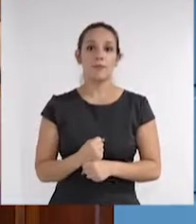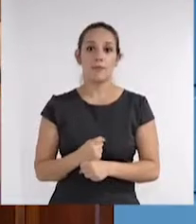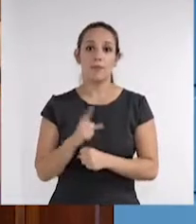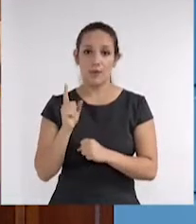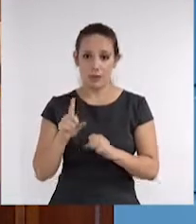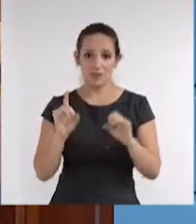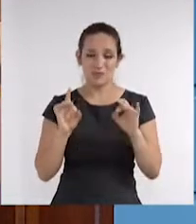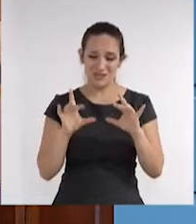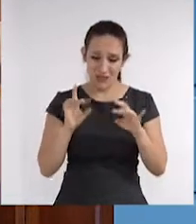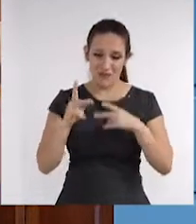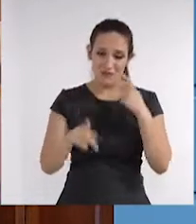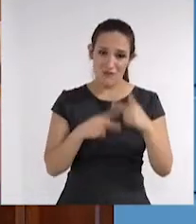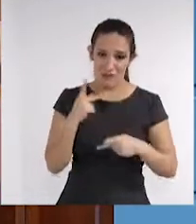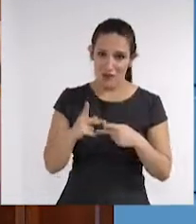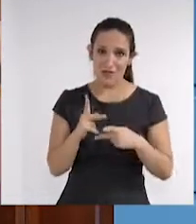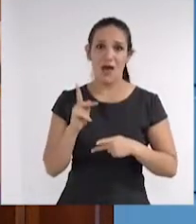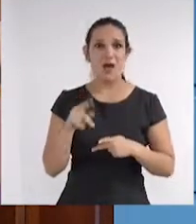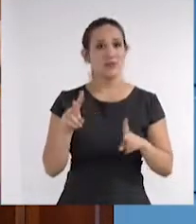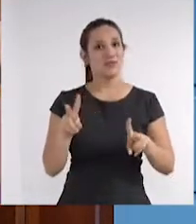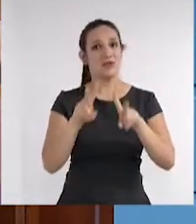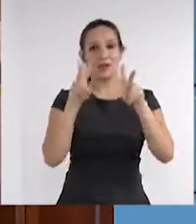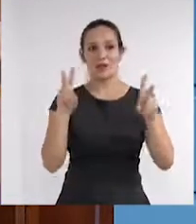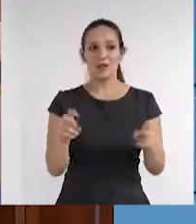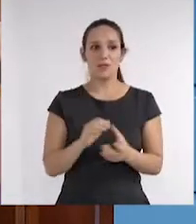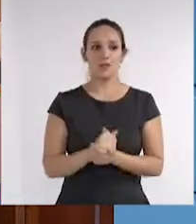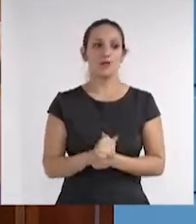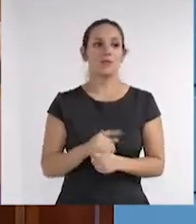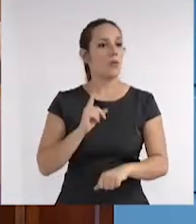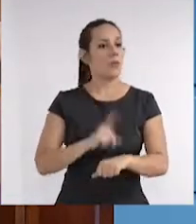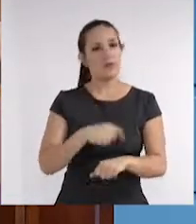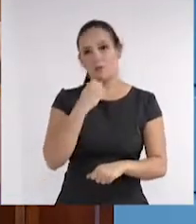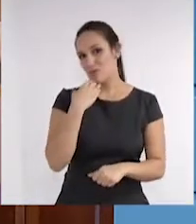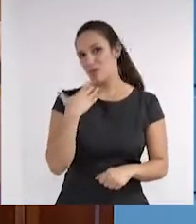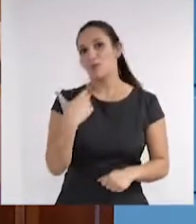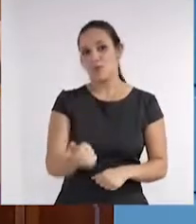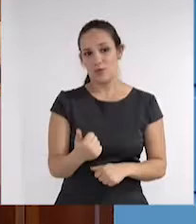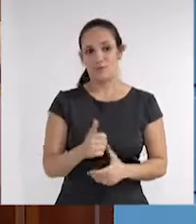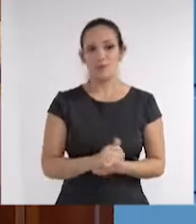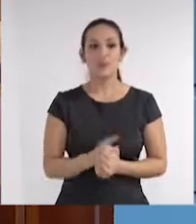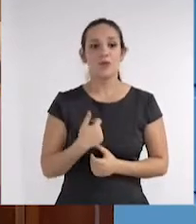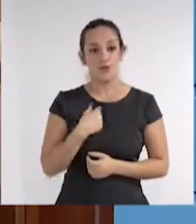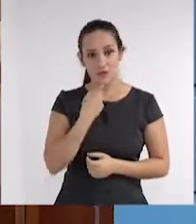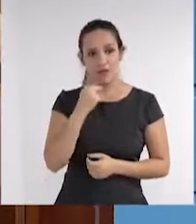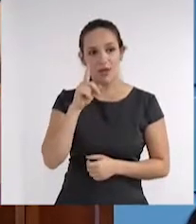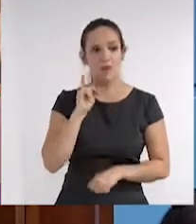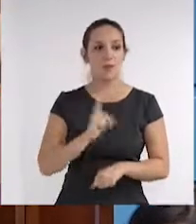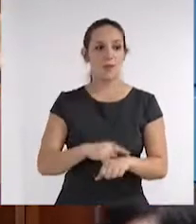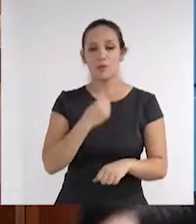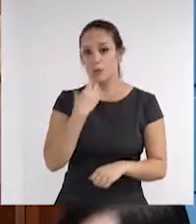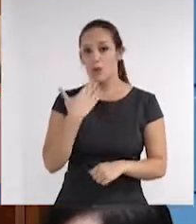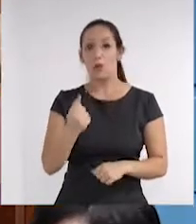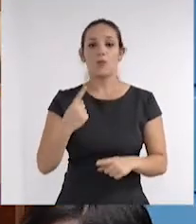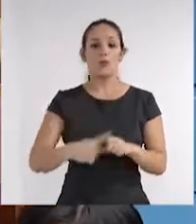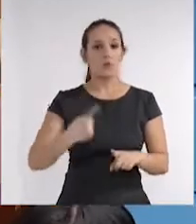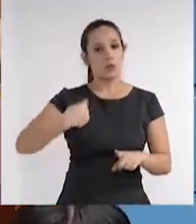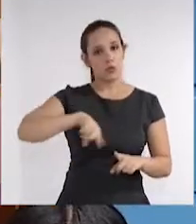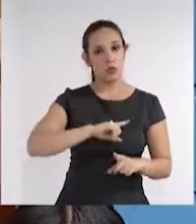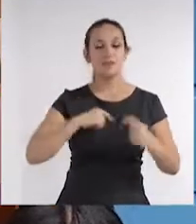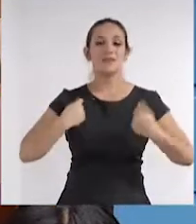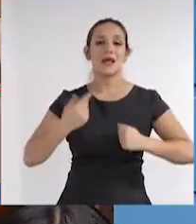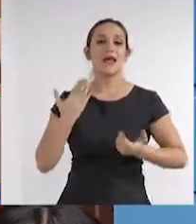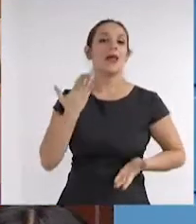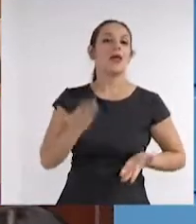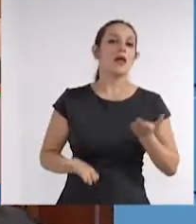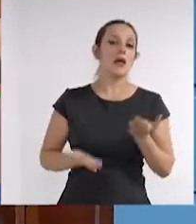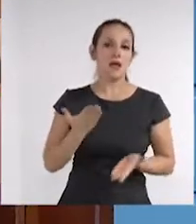tema que chegou num bom momento. Eu digo bom momento porque nós precisamos equilibrar